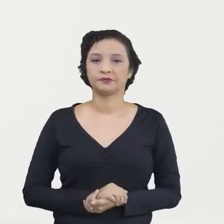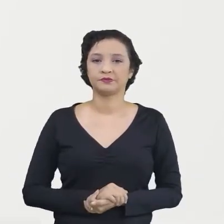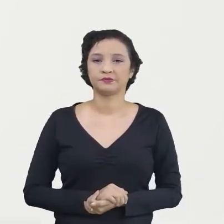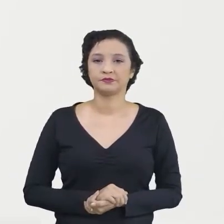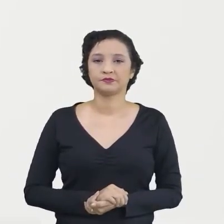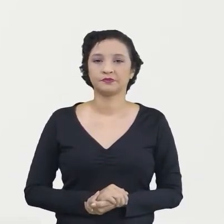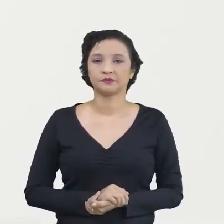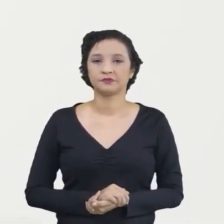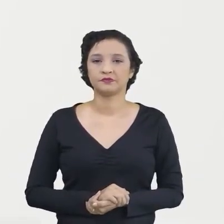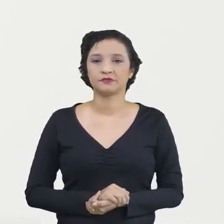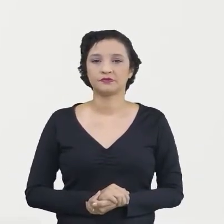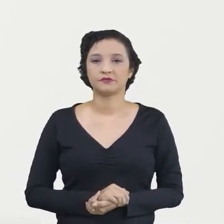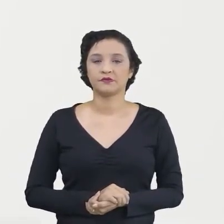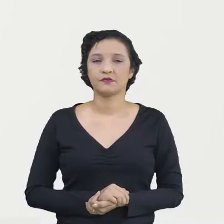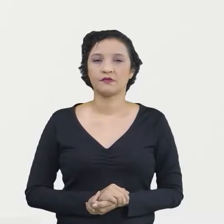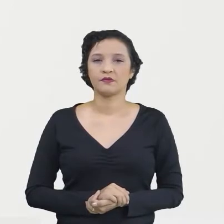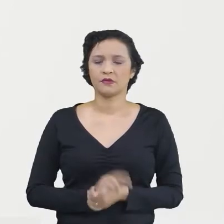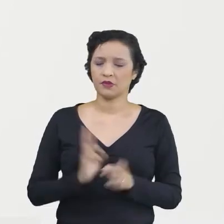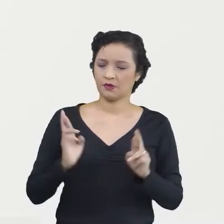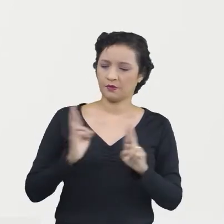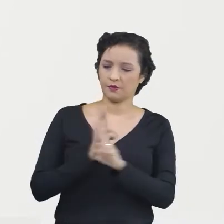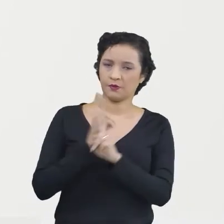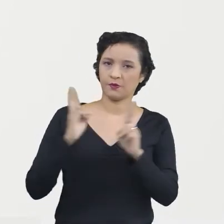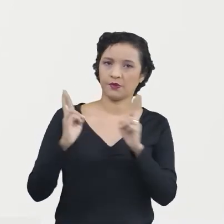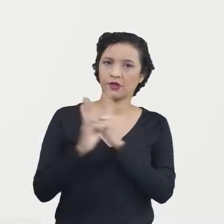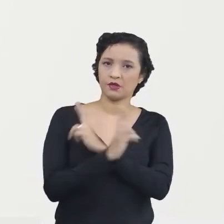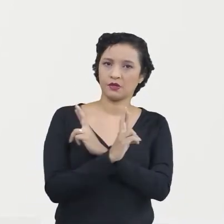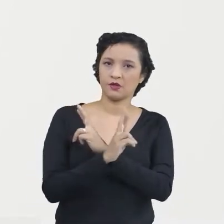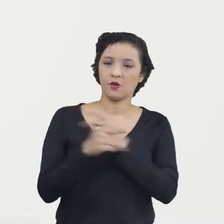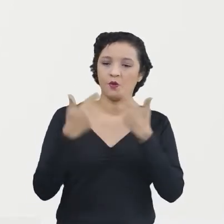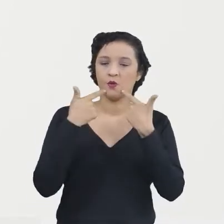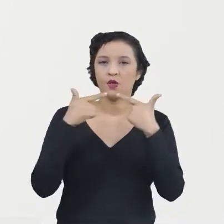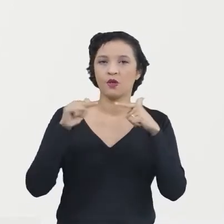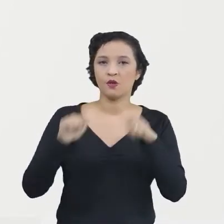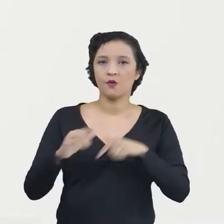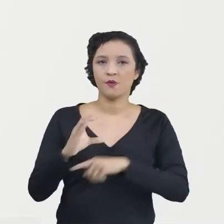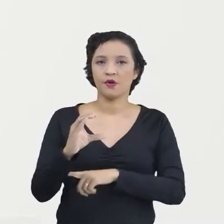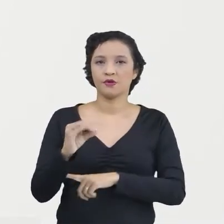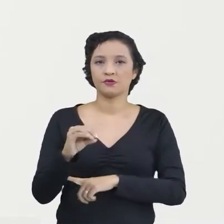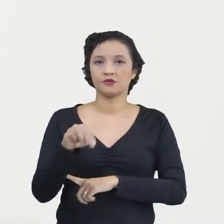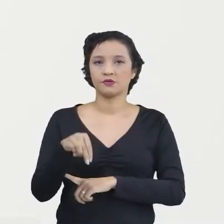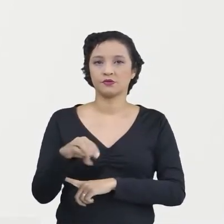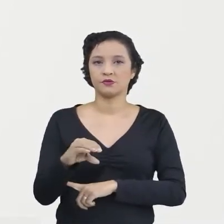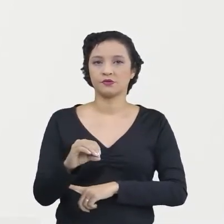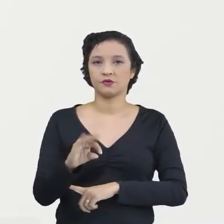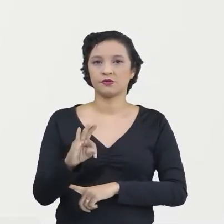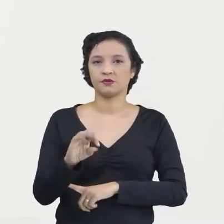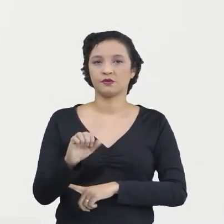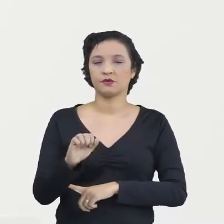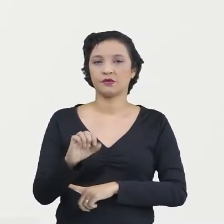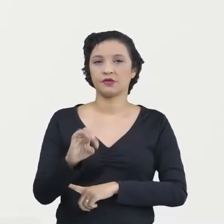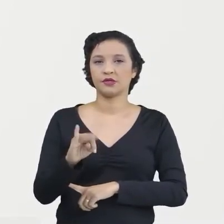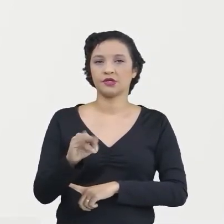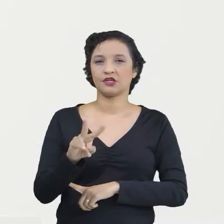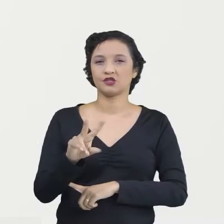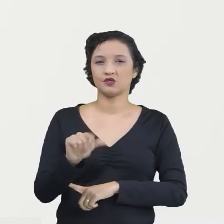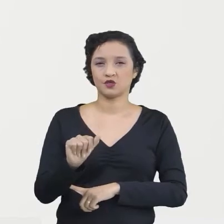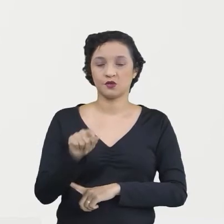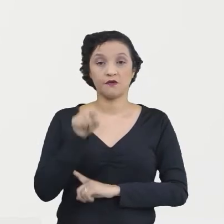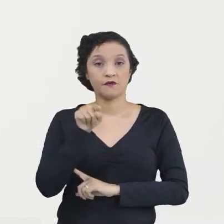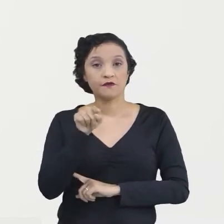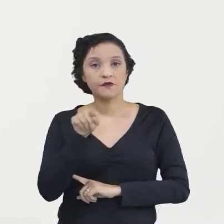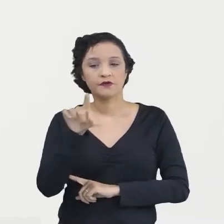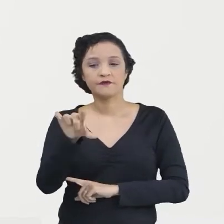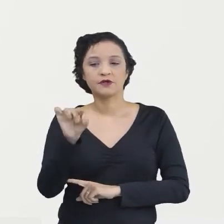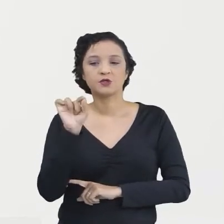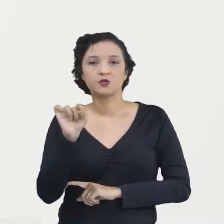Com relação à linguagem conotativa, marque a alternativa adequada. Eu quero o quê? Eu